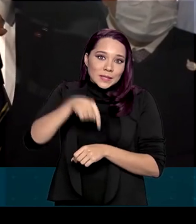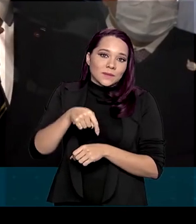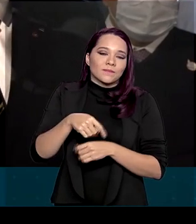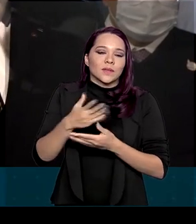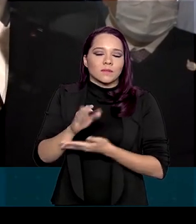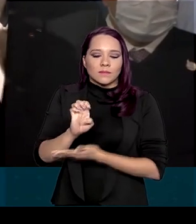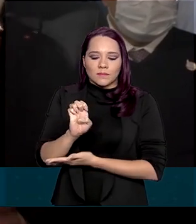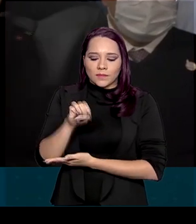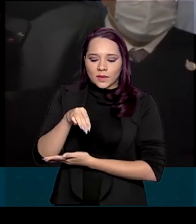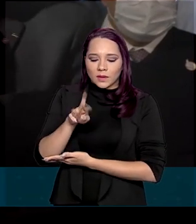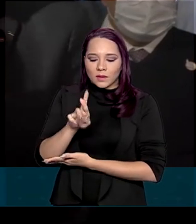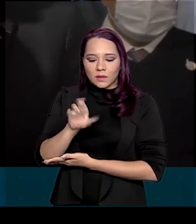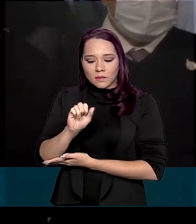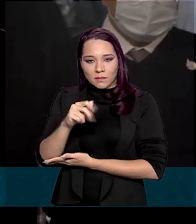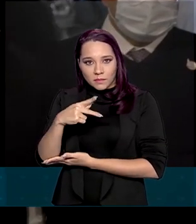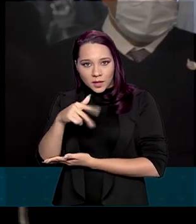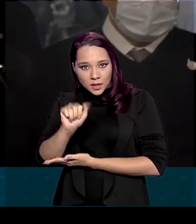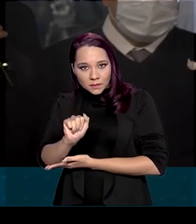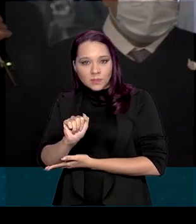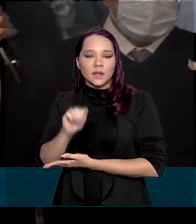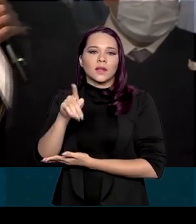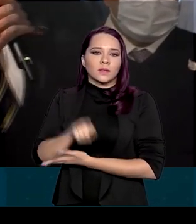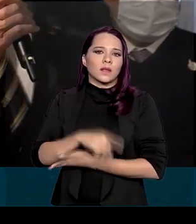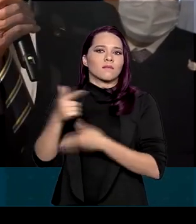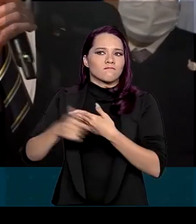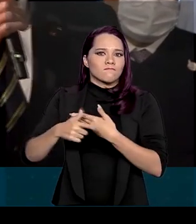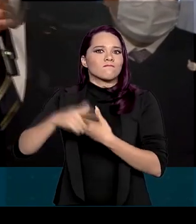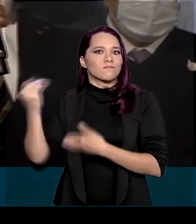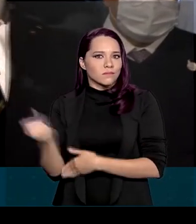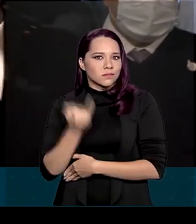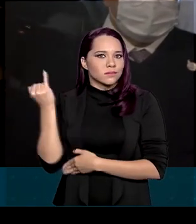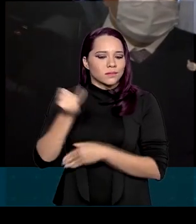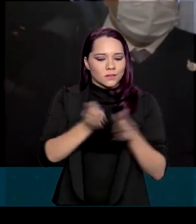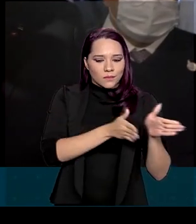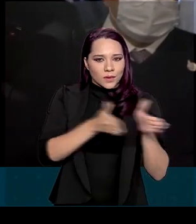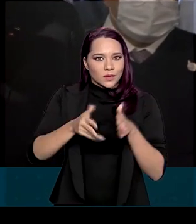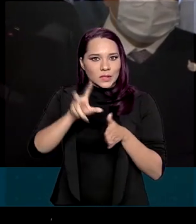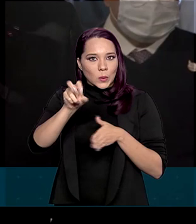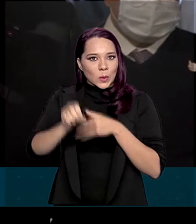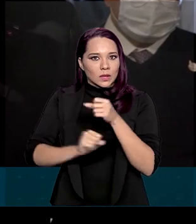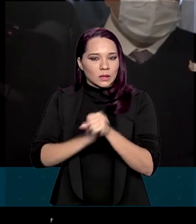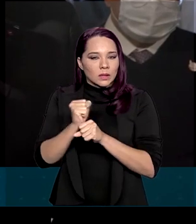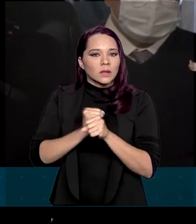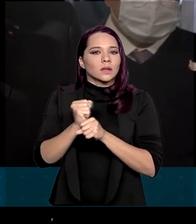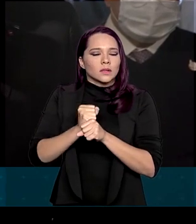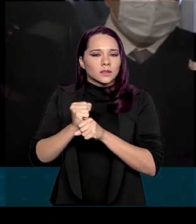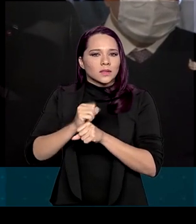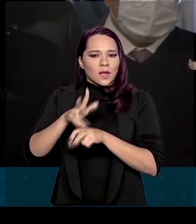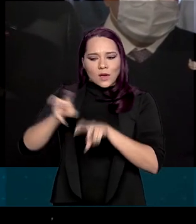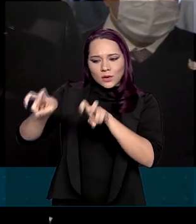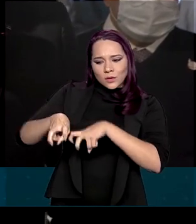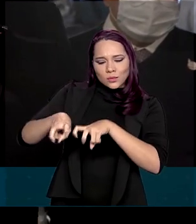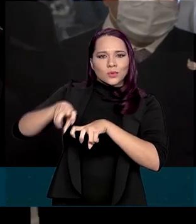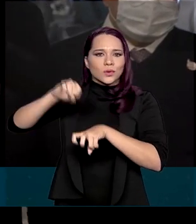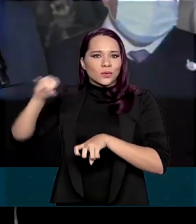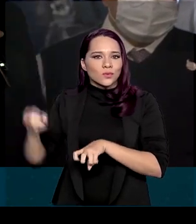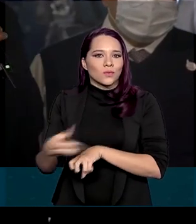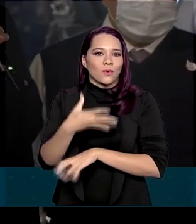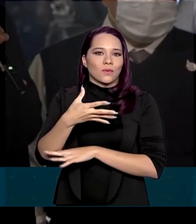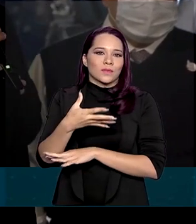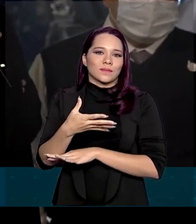papel excepcional ao longo desses 50 anos, praticamente, onde renovou a nossa agricultura. E o sucesso está